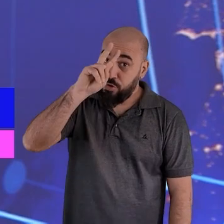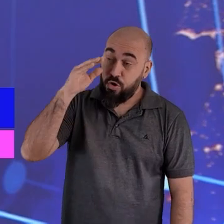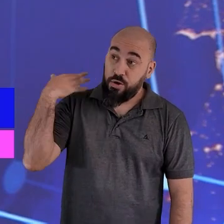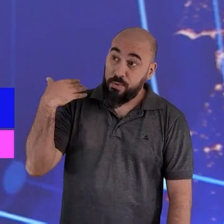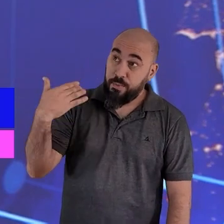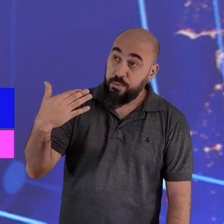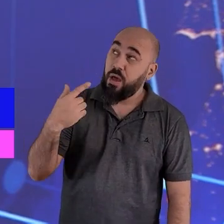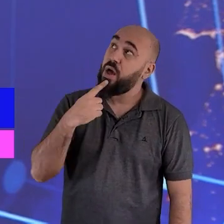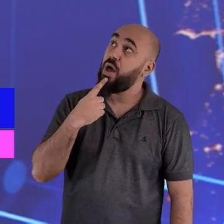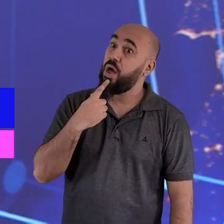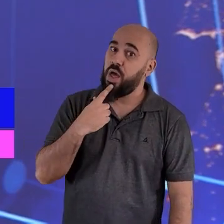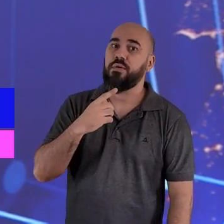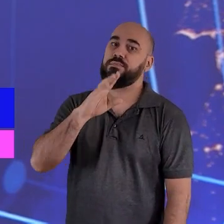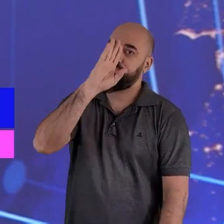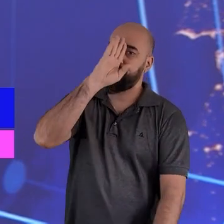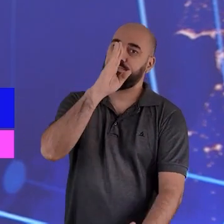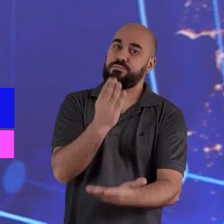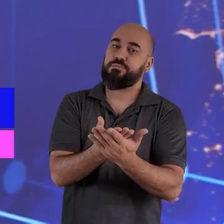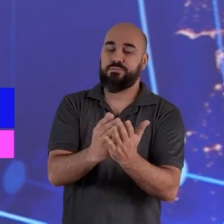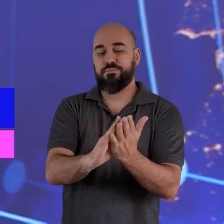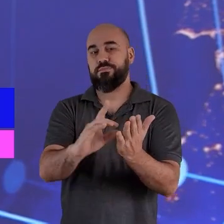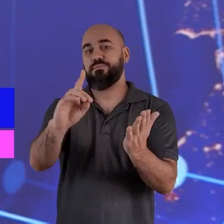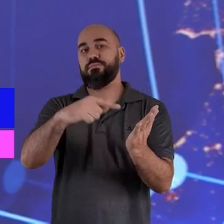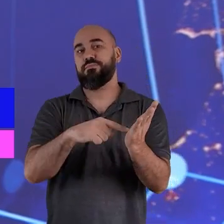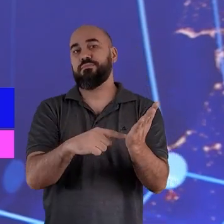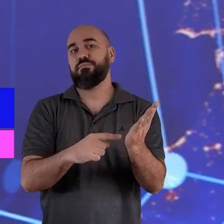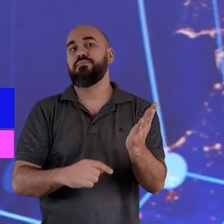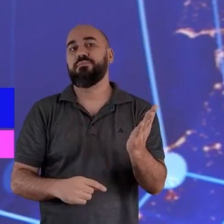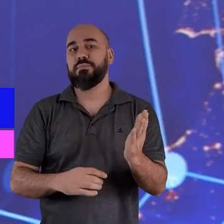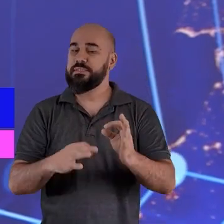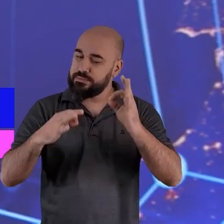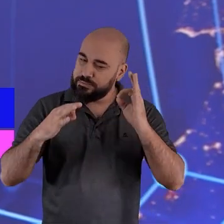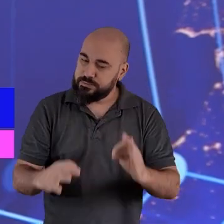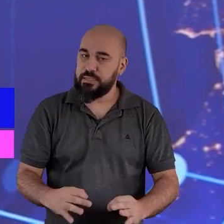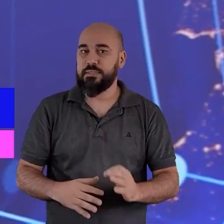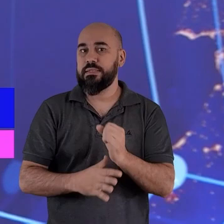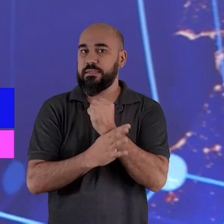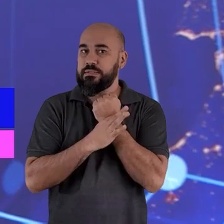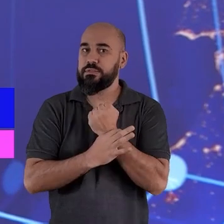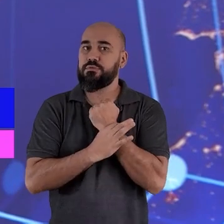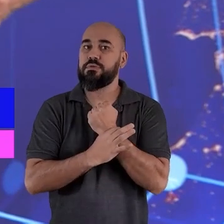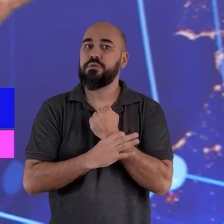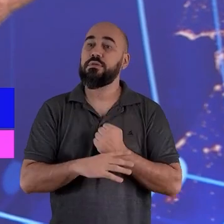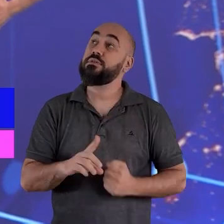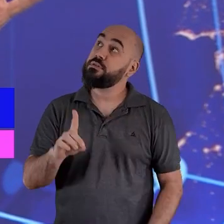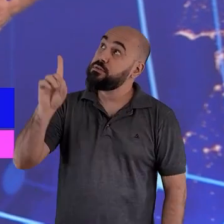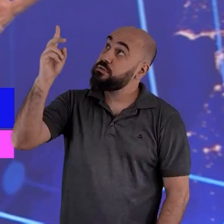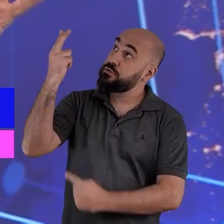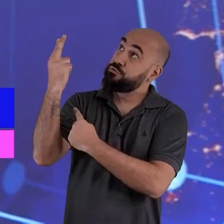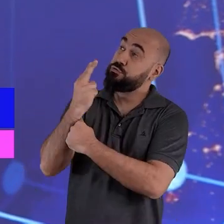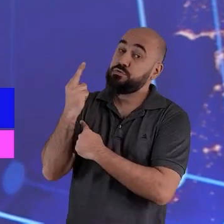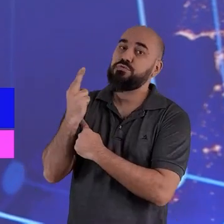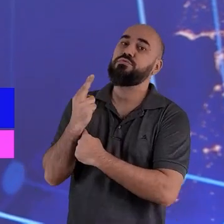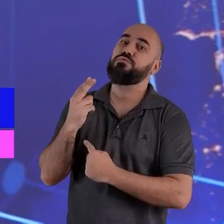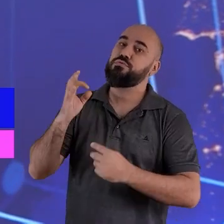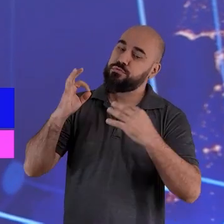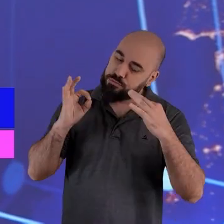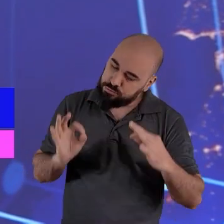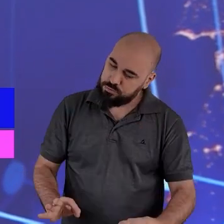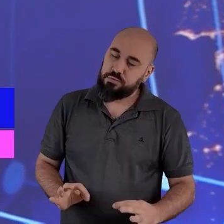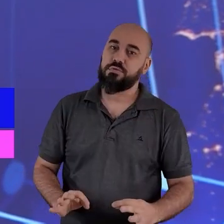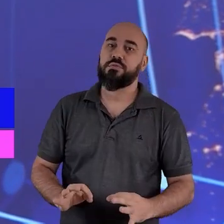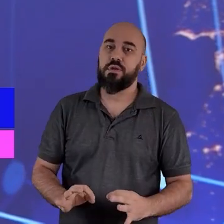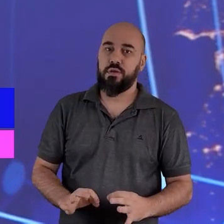Deus, senão ter certeza e segurança de que o cuidado que o Senhor tem pelo seu